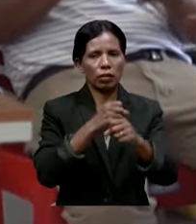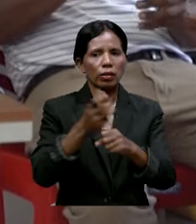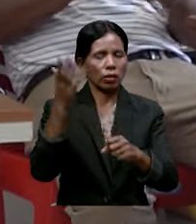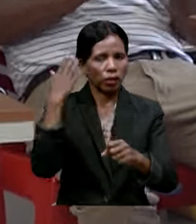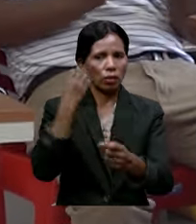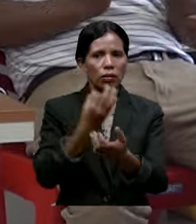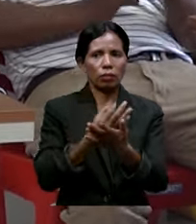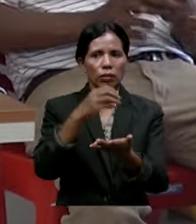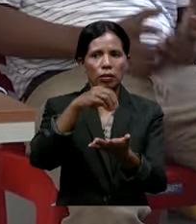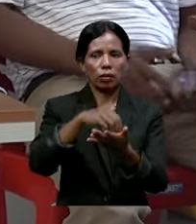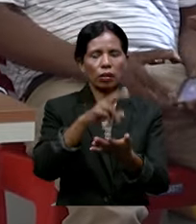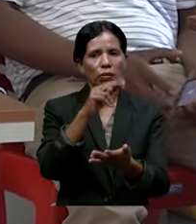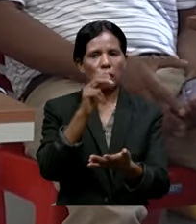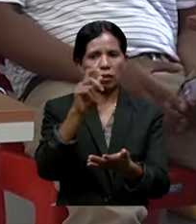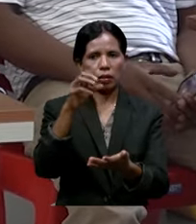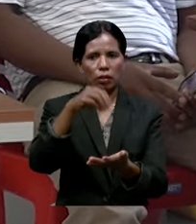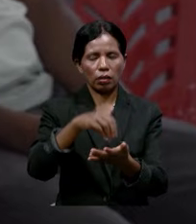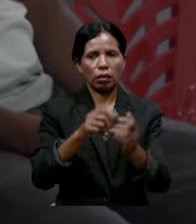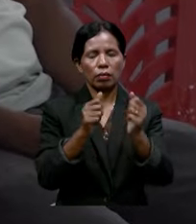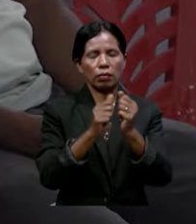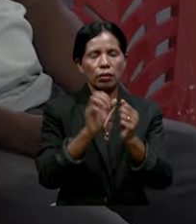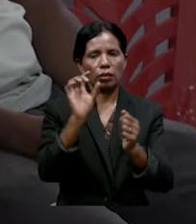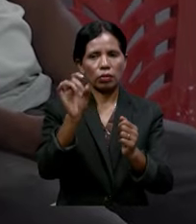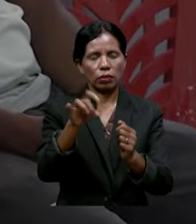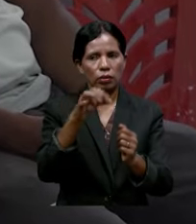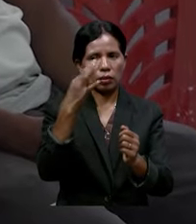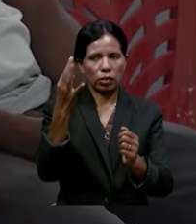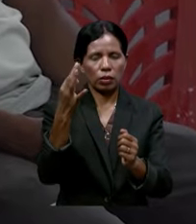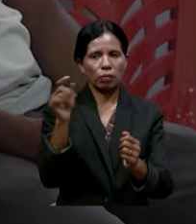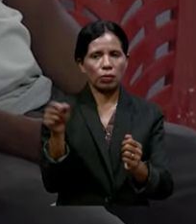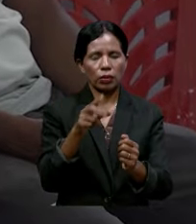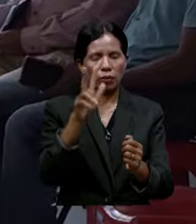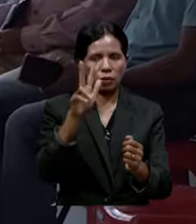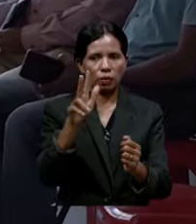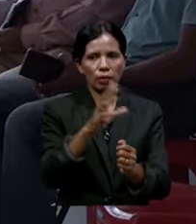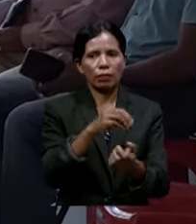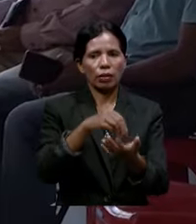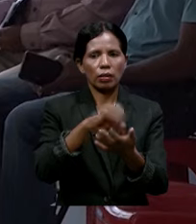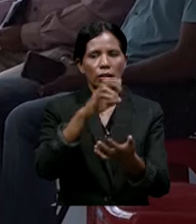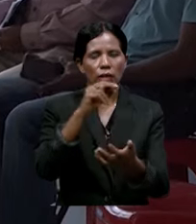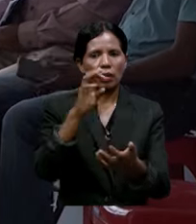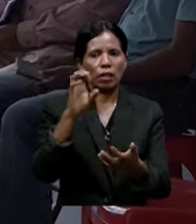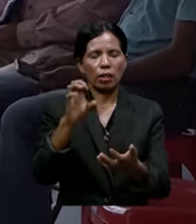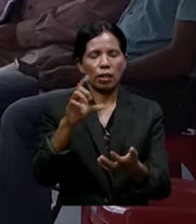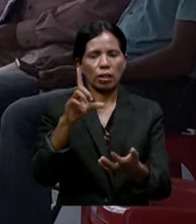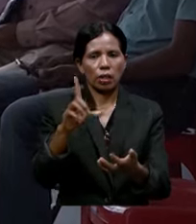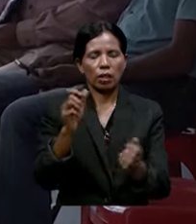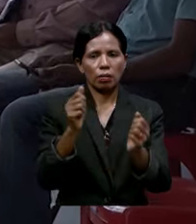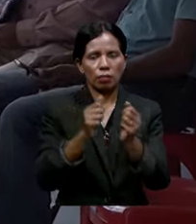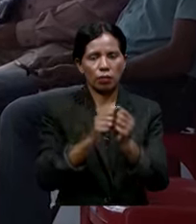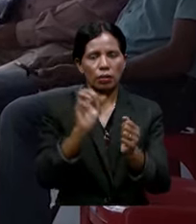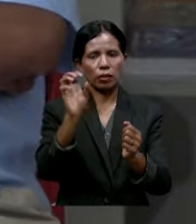orçamento nebe aloka ba UNTEL tokon sanur resensia pontu tolu, usi orçamento ne aloka ba INL hamutu krihun sanur resinghat pontu